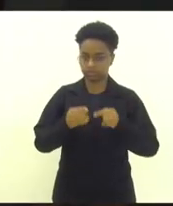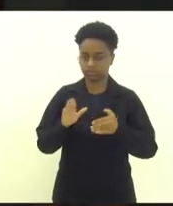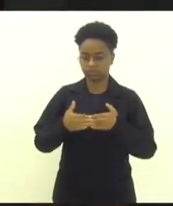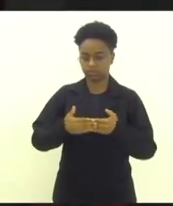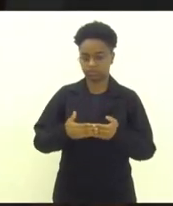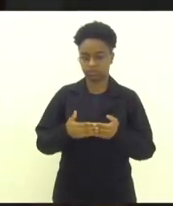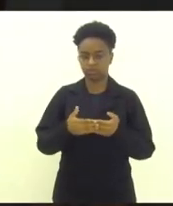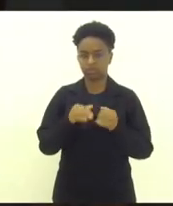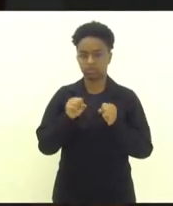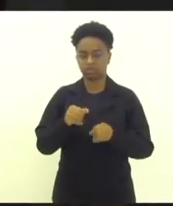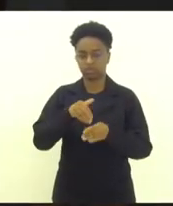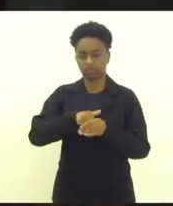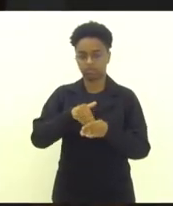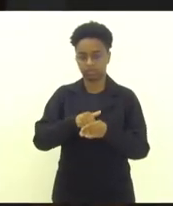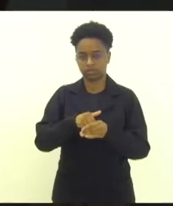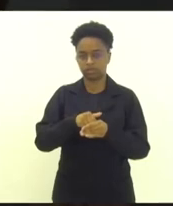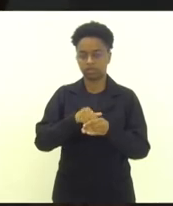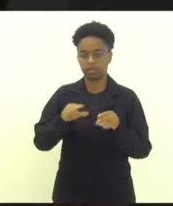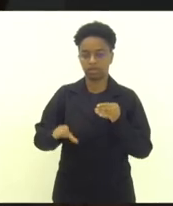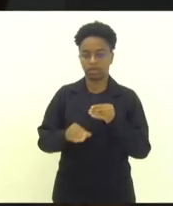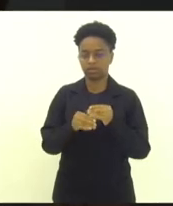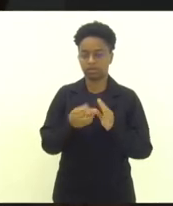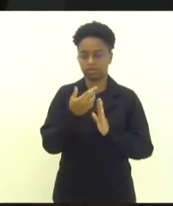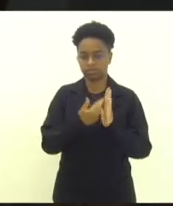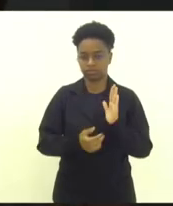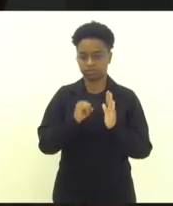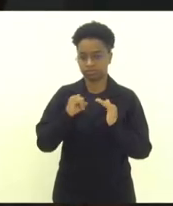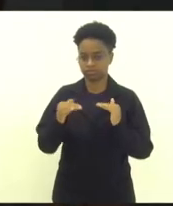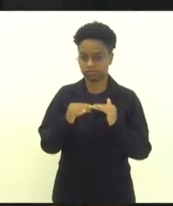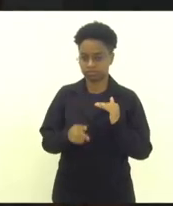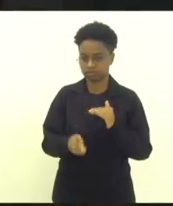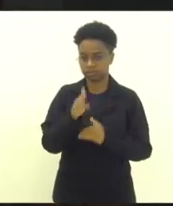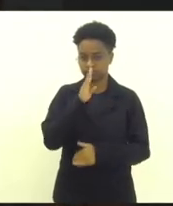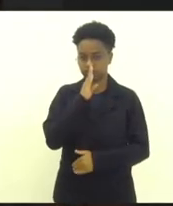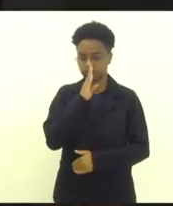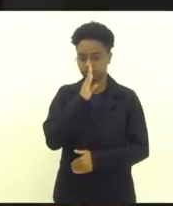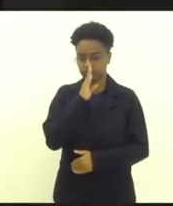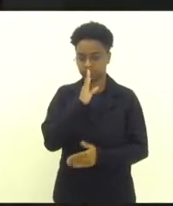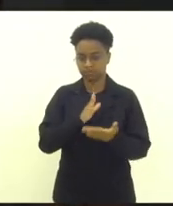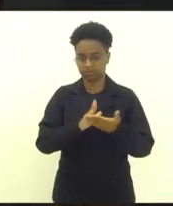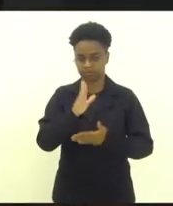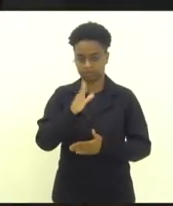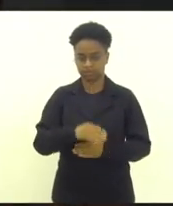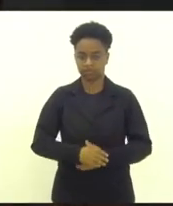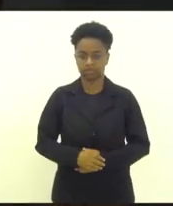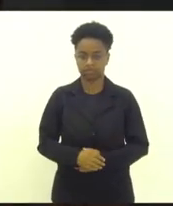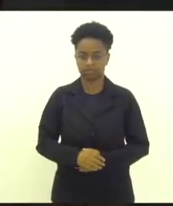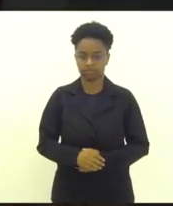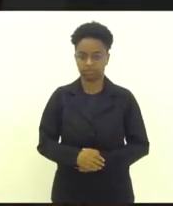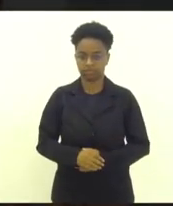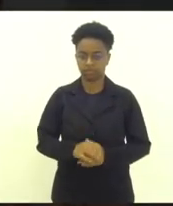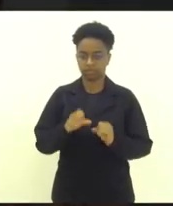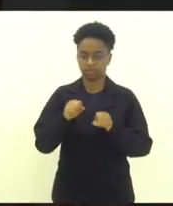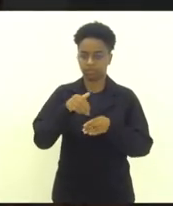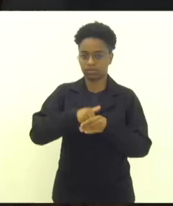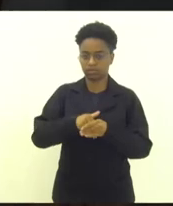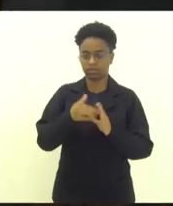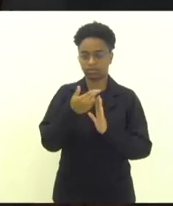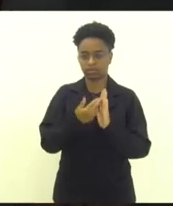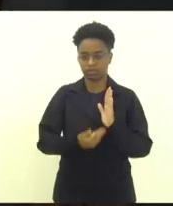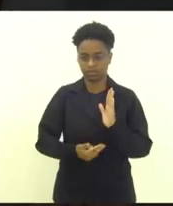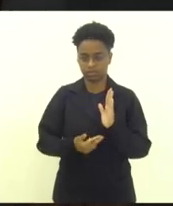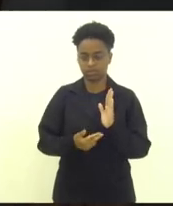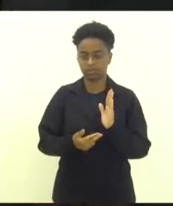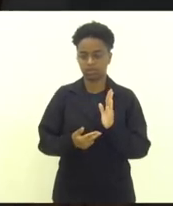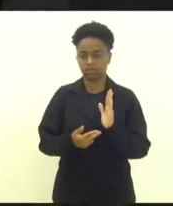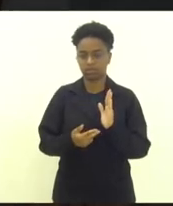encerrado a discussão em votação a emenda de redação senhores que a própria Manias Como estão aprovado em votação redação do